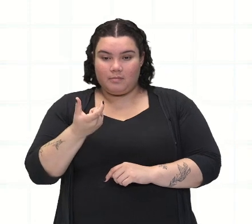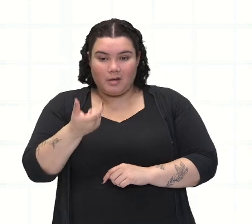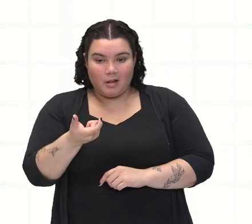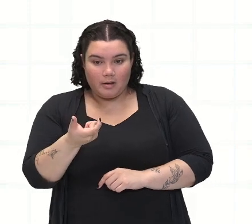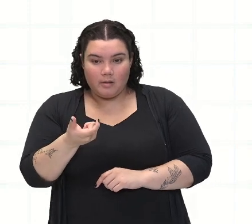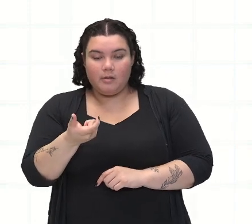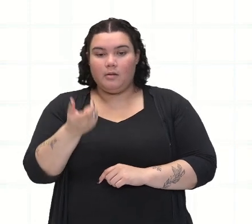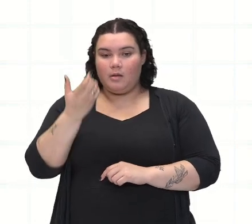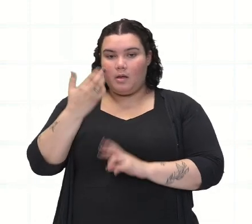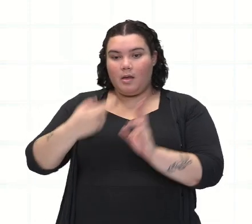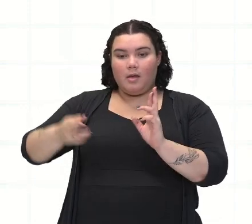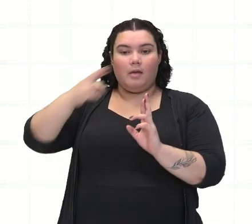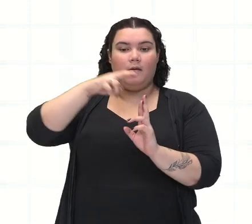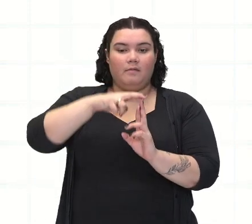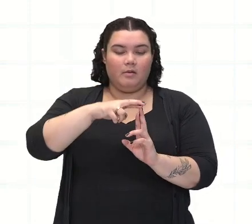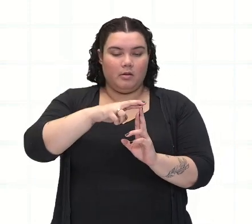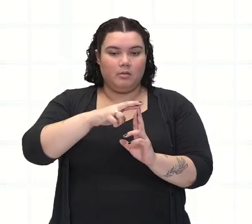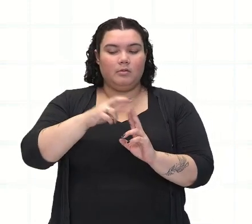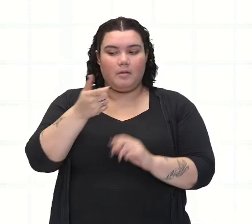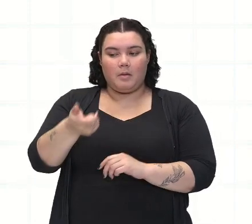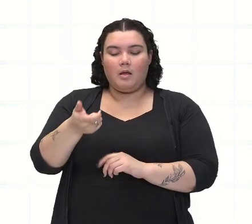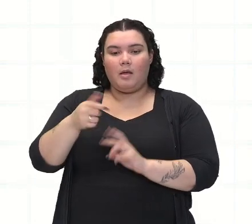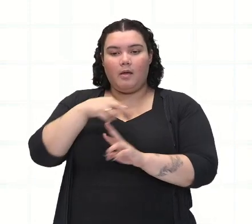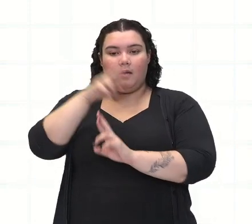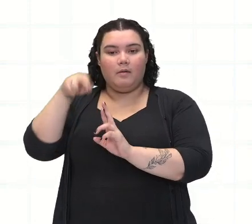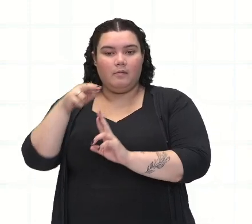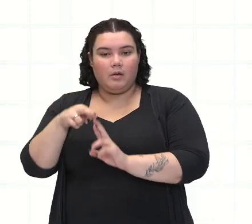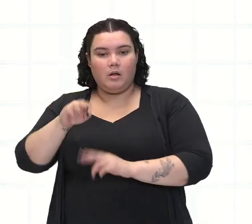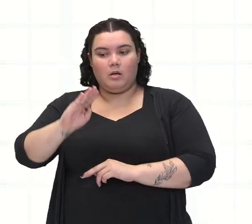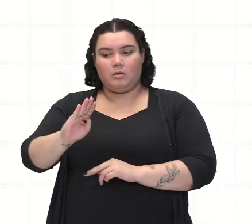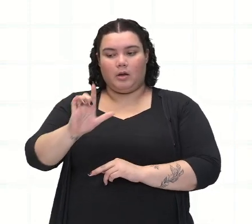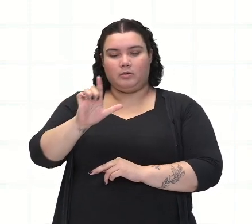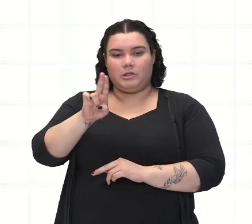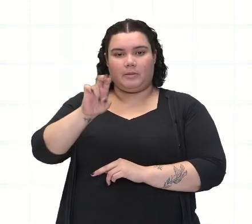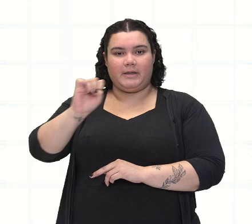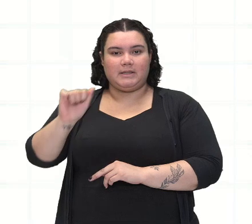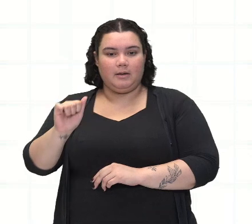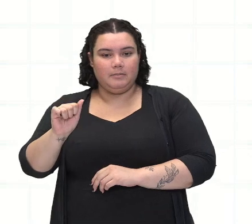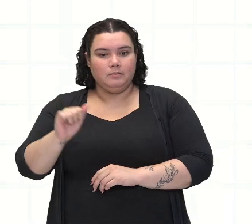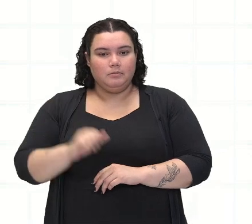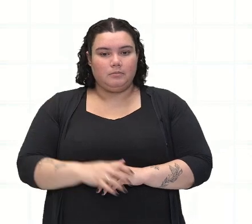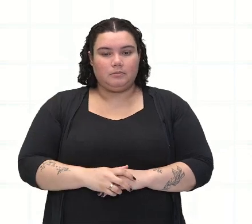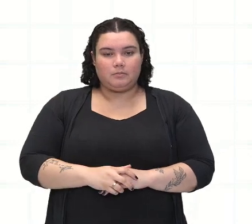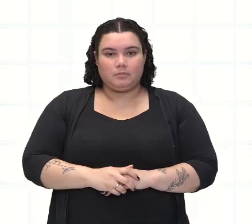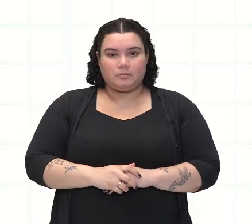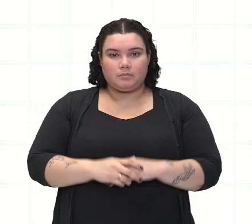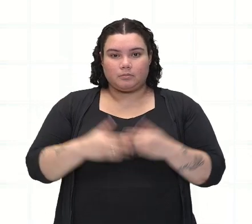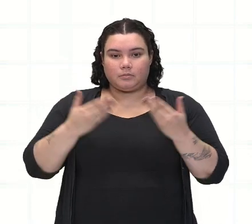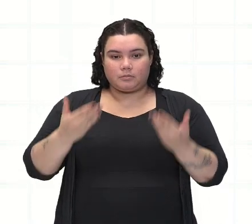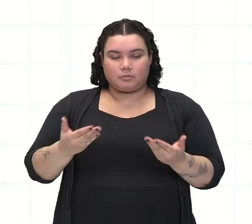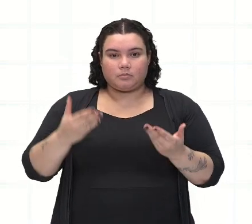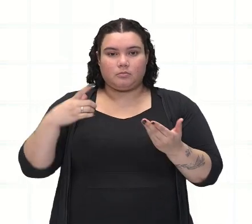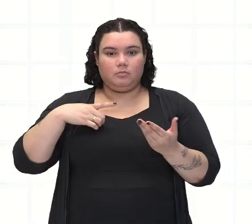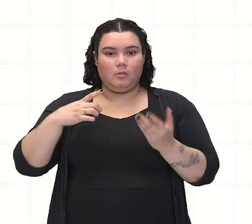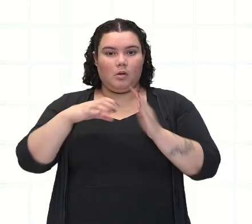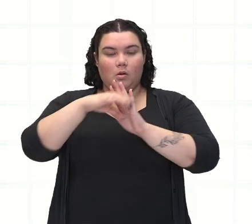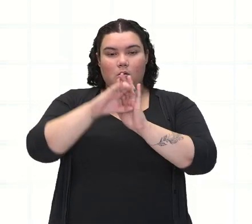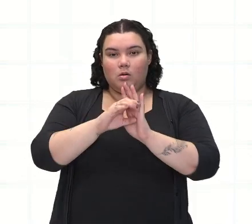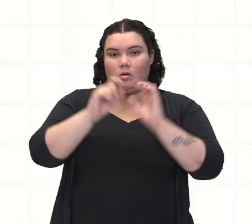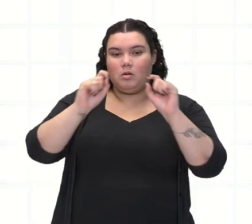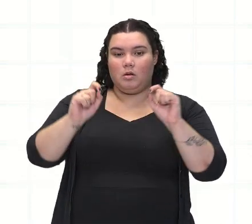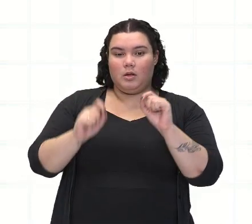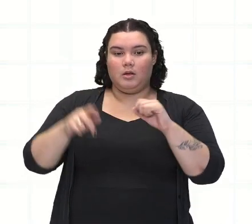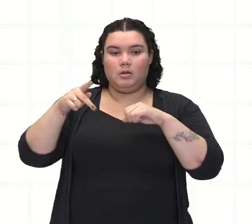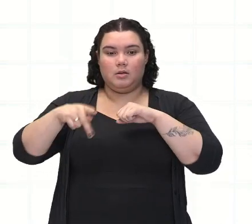faz referência a um termo já mencionado, certinho? Então, o conceito de pronome